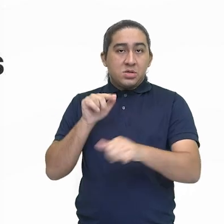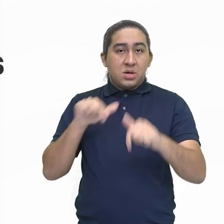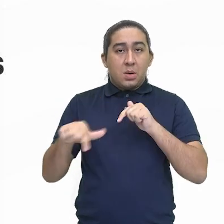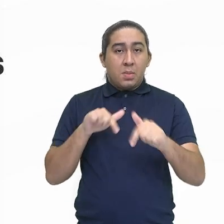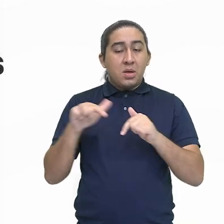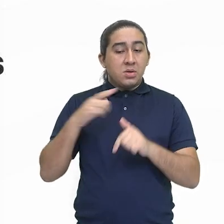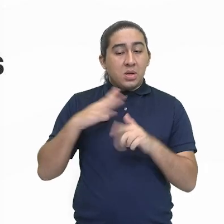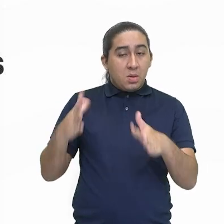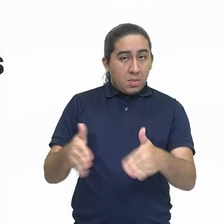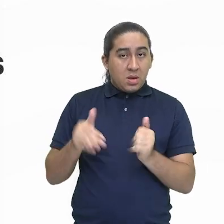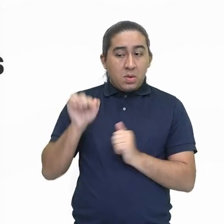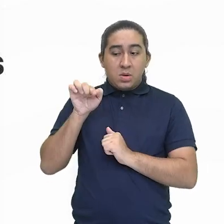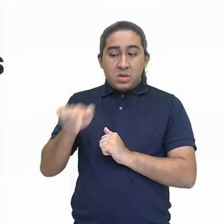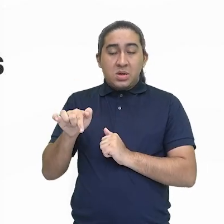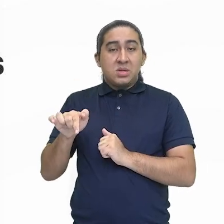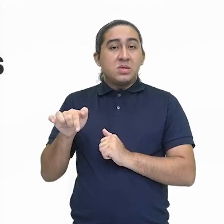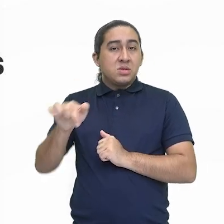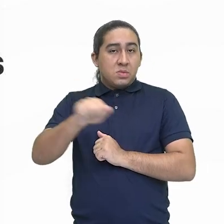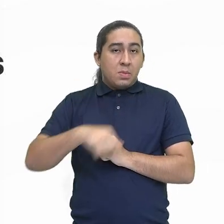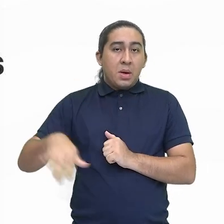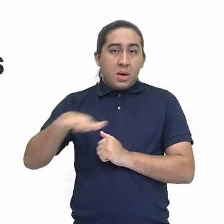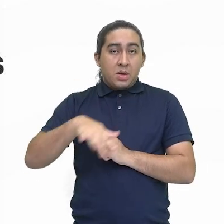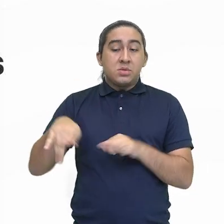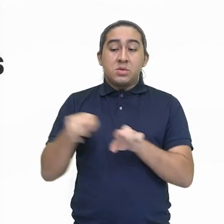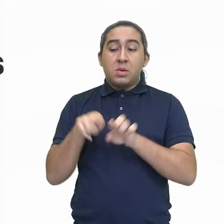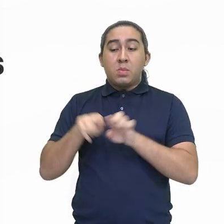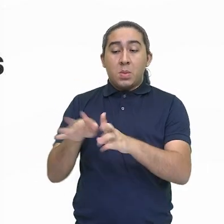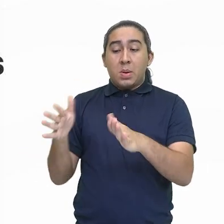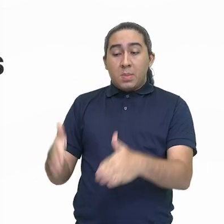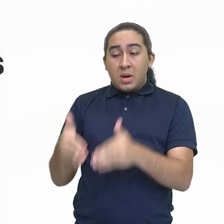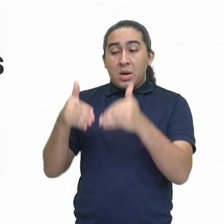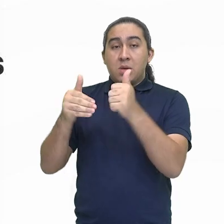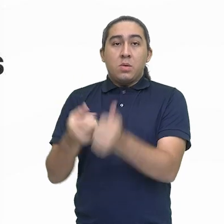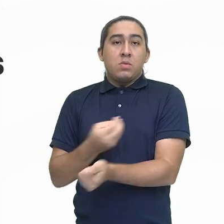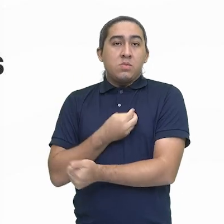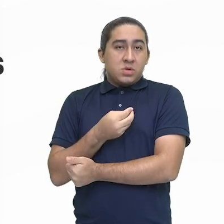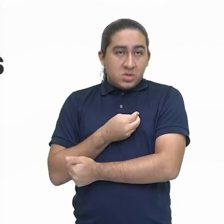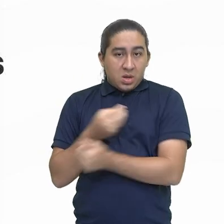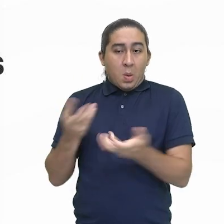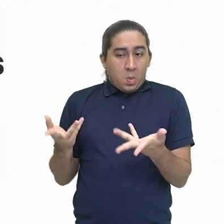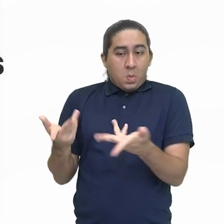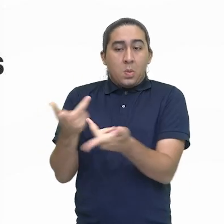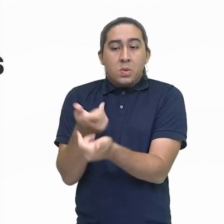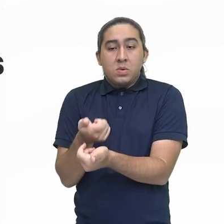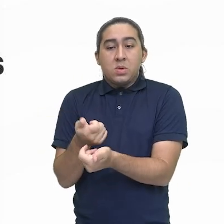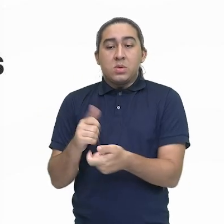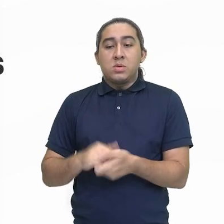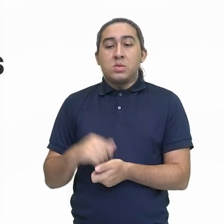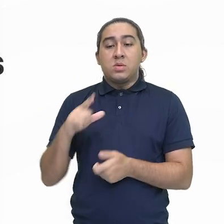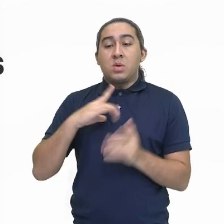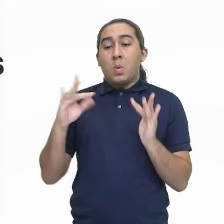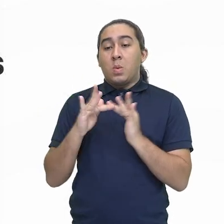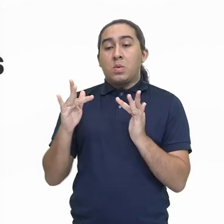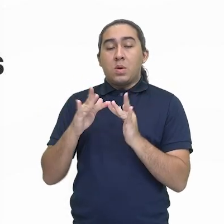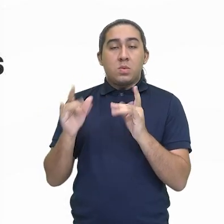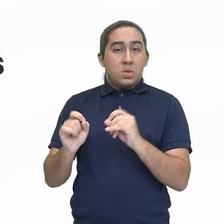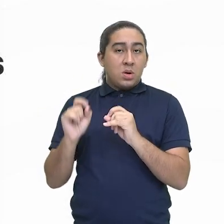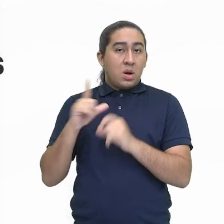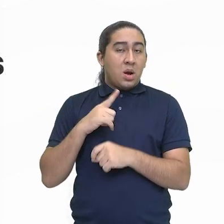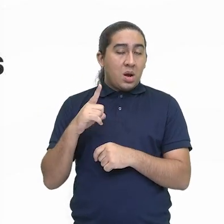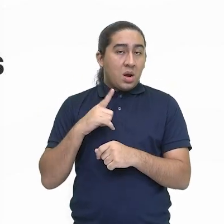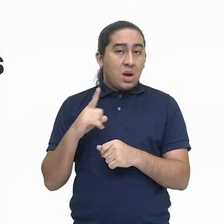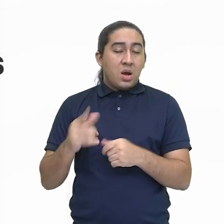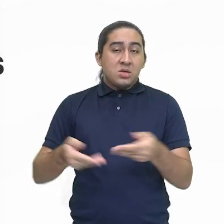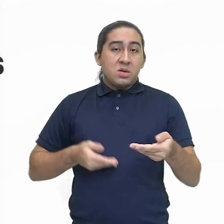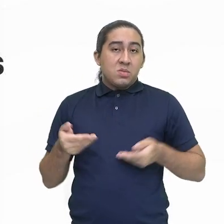ter ali naquele local, uma melhor qualidade de vida. A gente tem aí a questão do acesso a serviço básico, né,